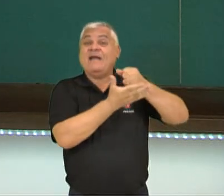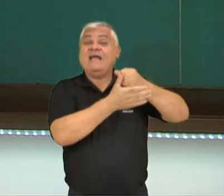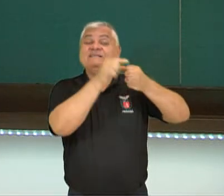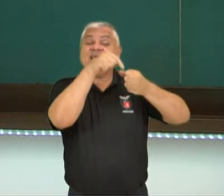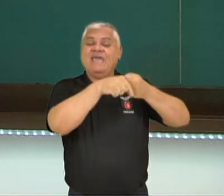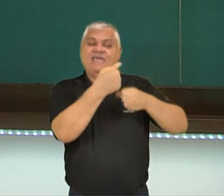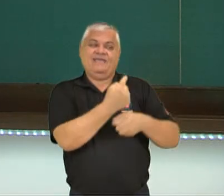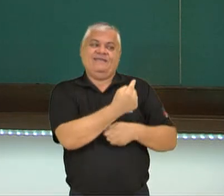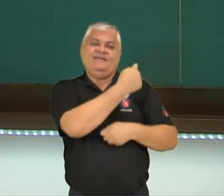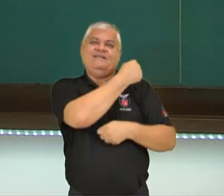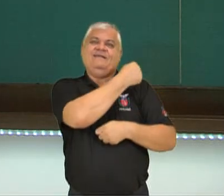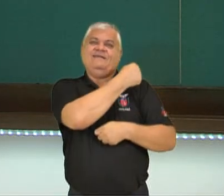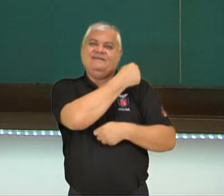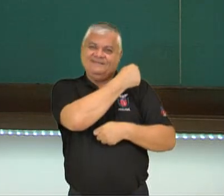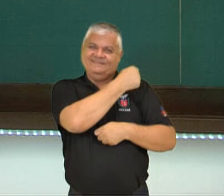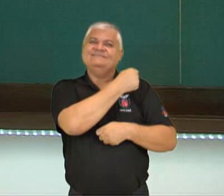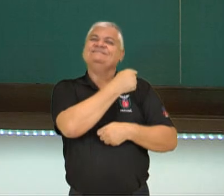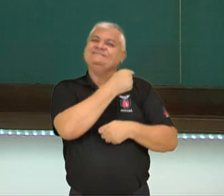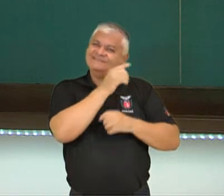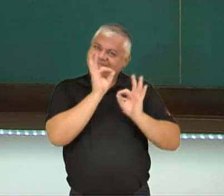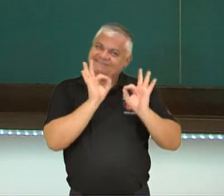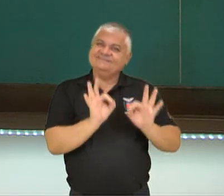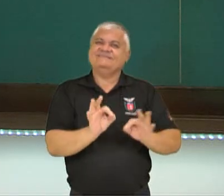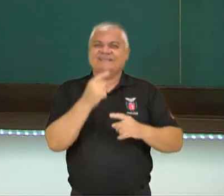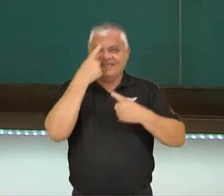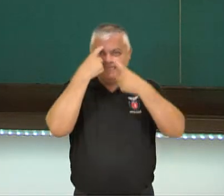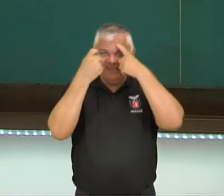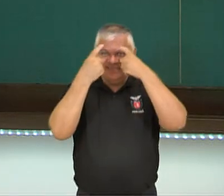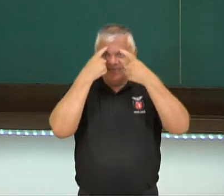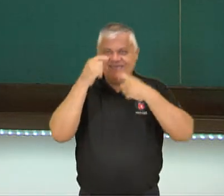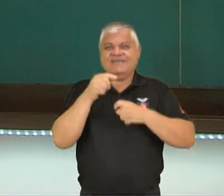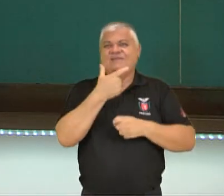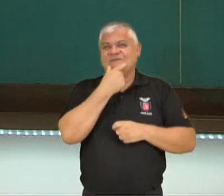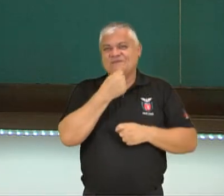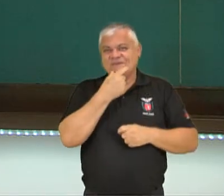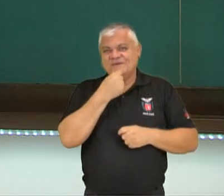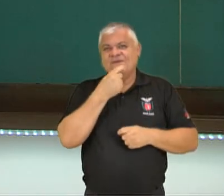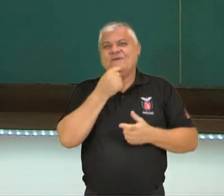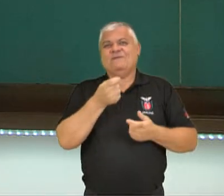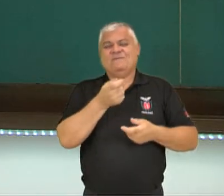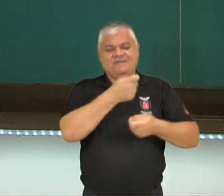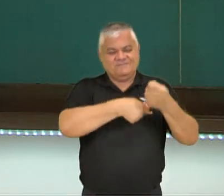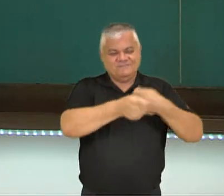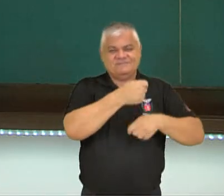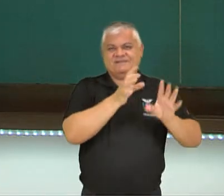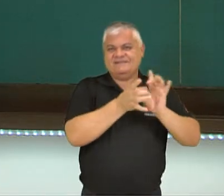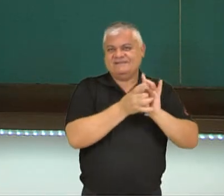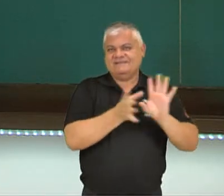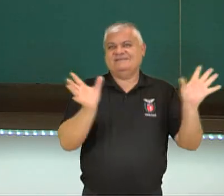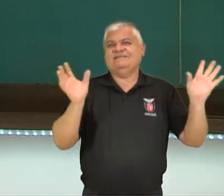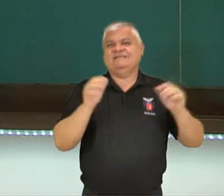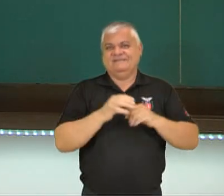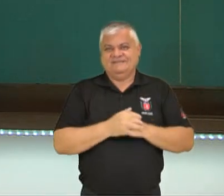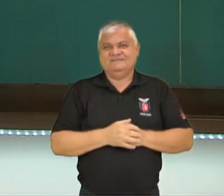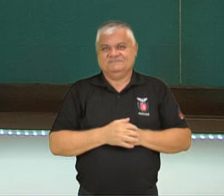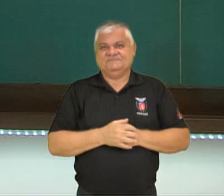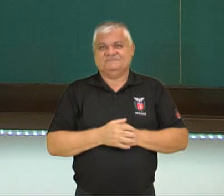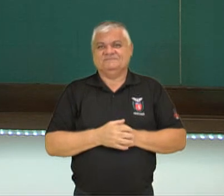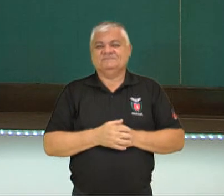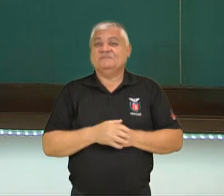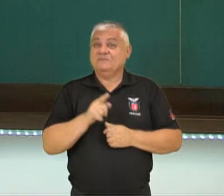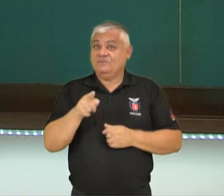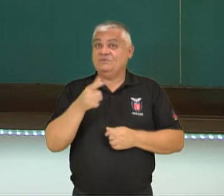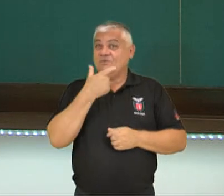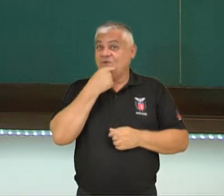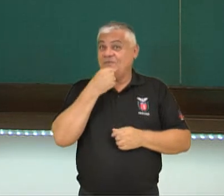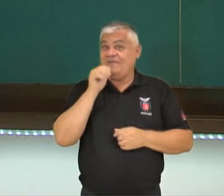nossa economia hoje está centrada nessas ideias do liberalismo econômico que foi conceituado